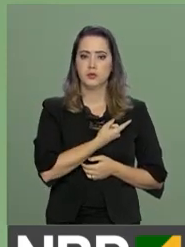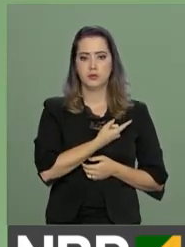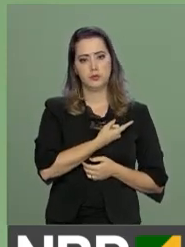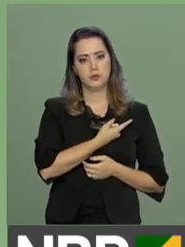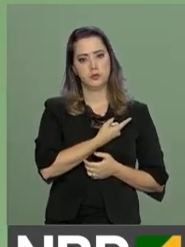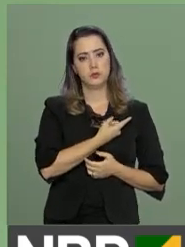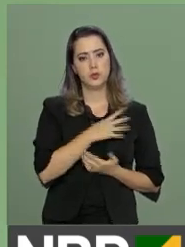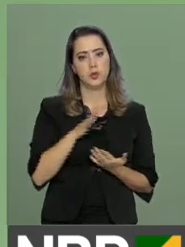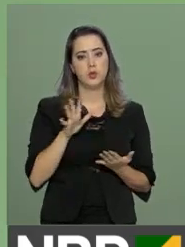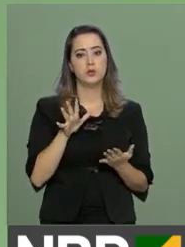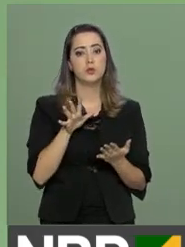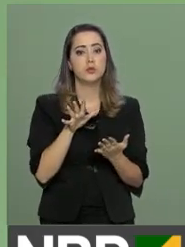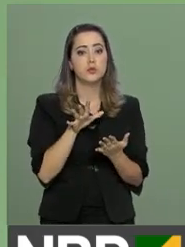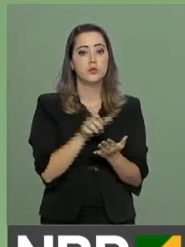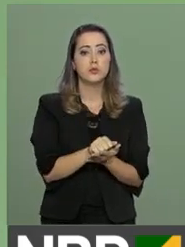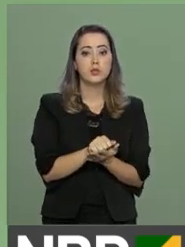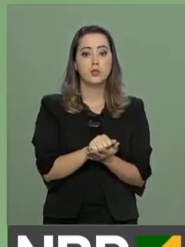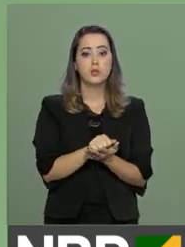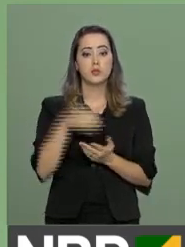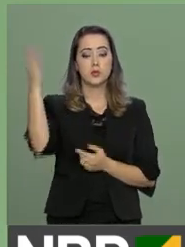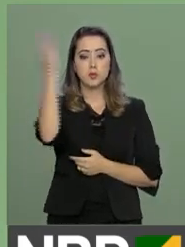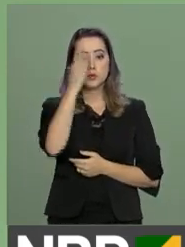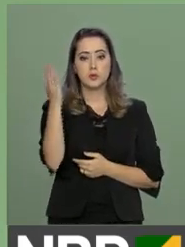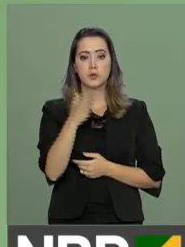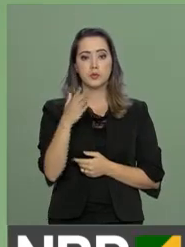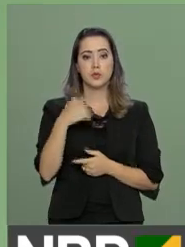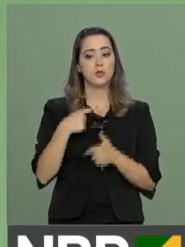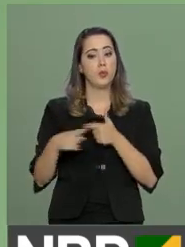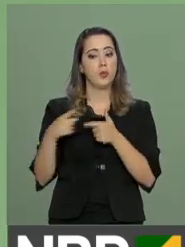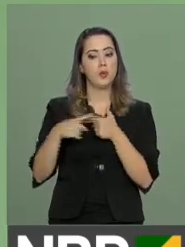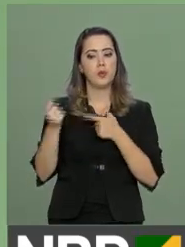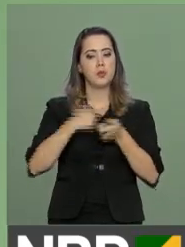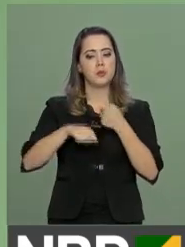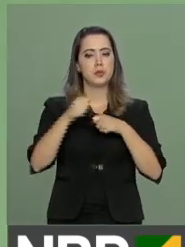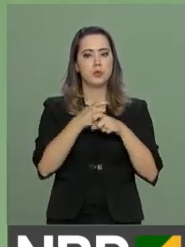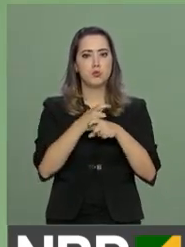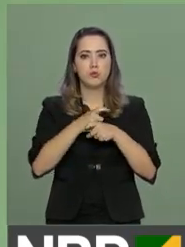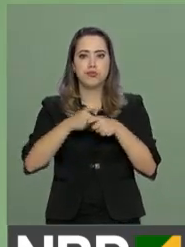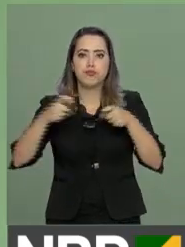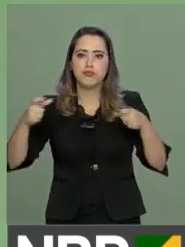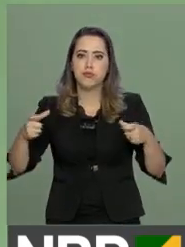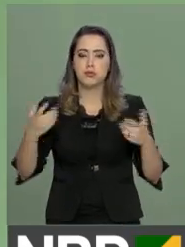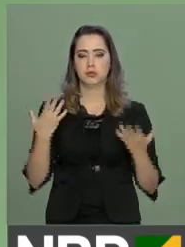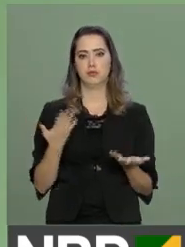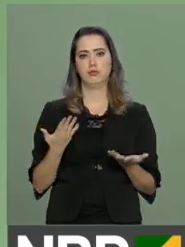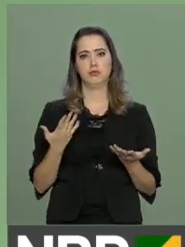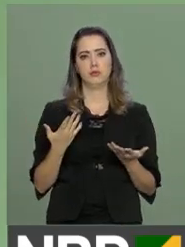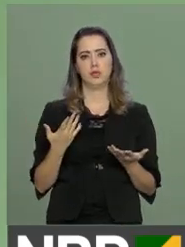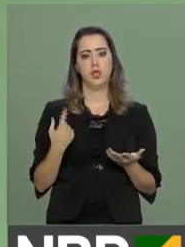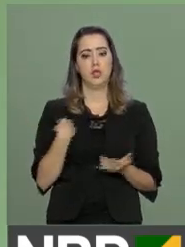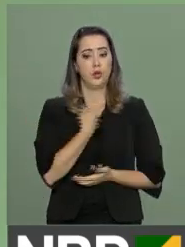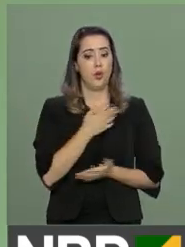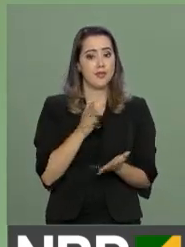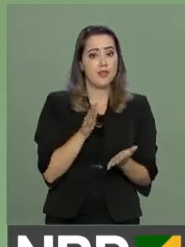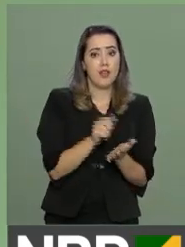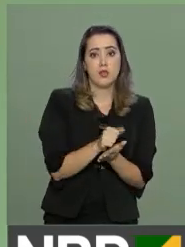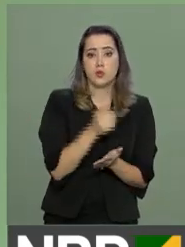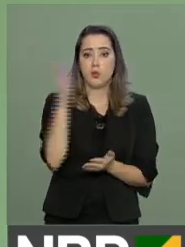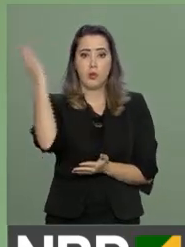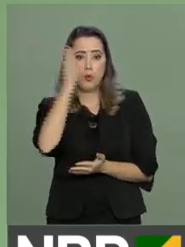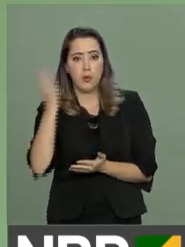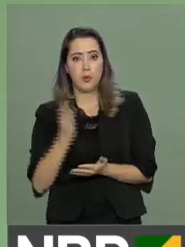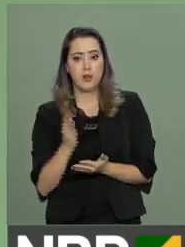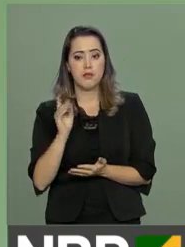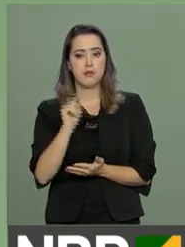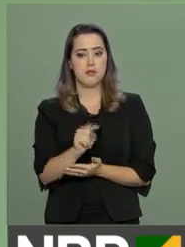apanhamos o Brasil com uma recessão extraordinária, não é? Nós pegamos o Brasil com